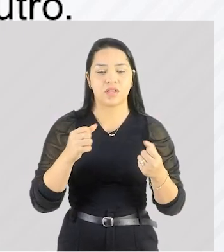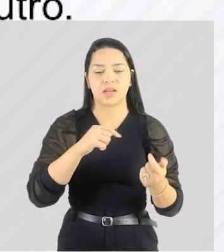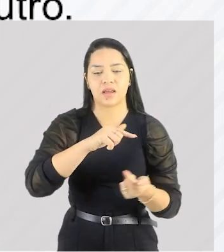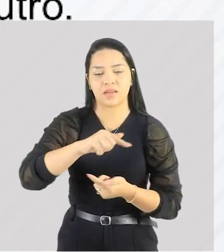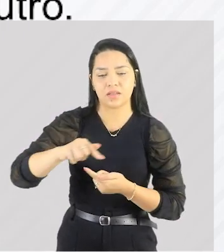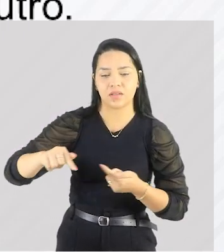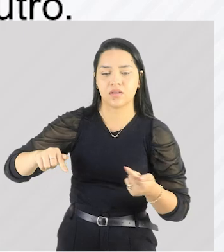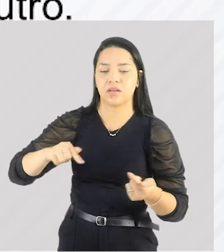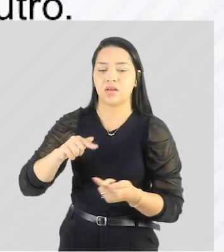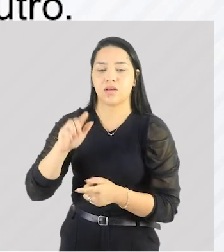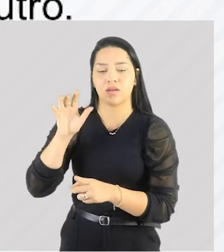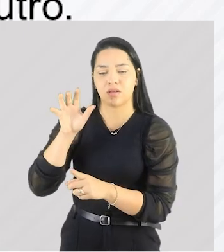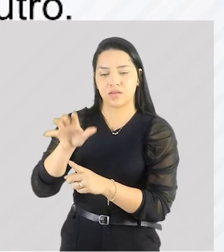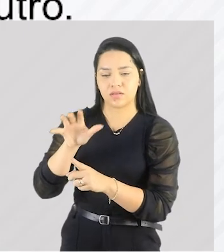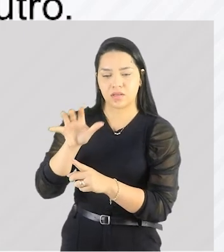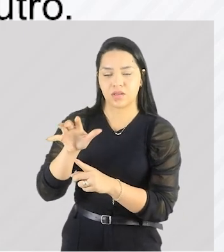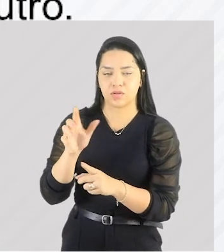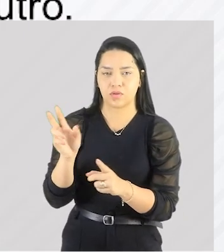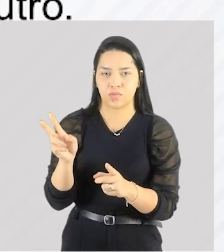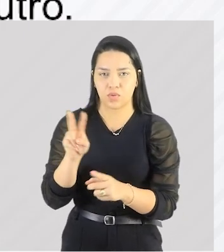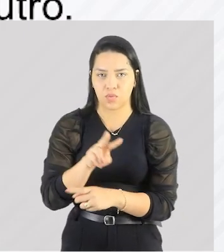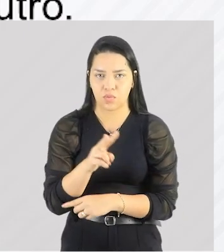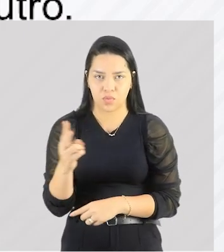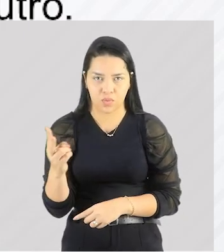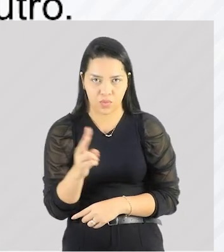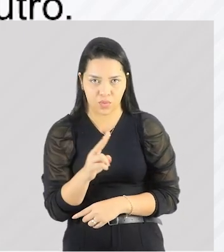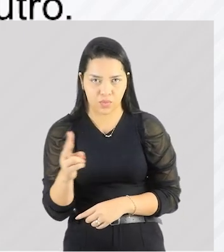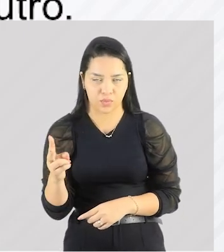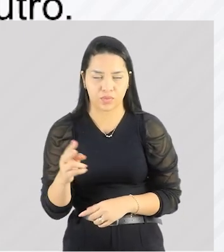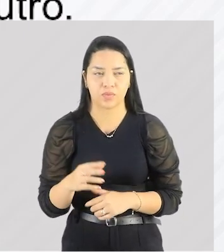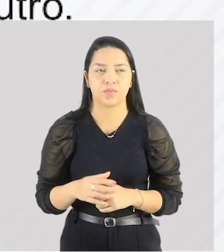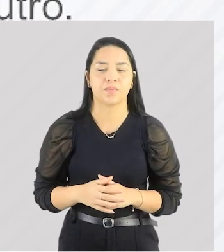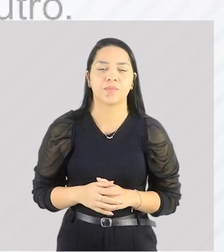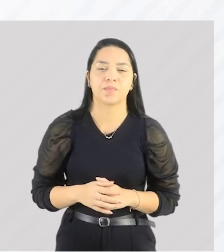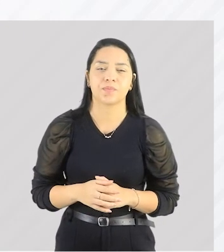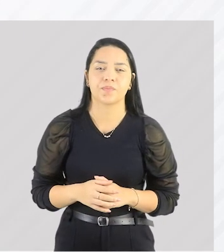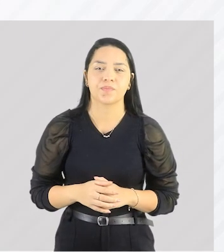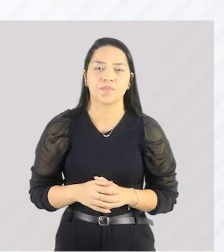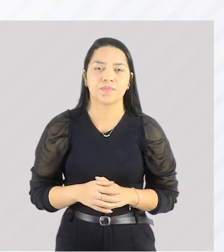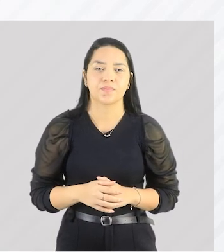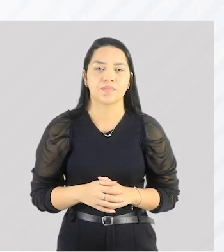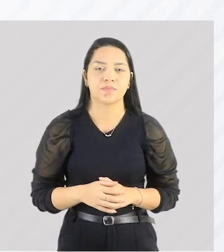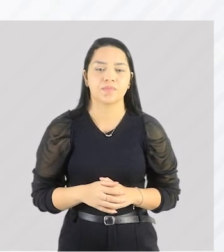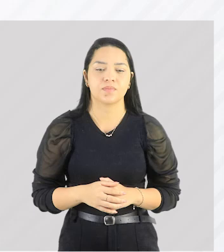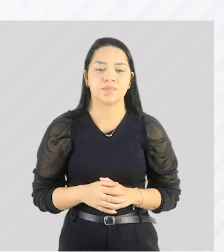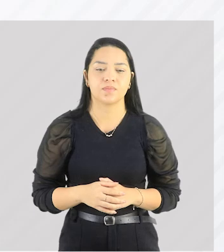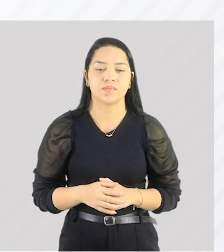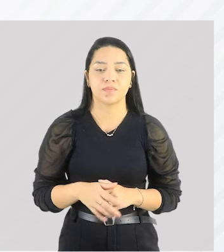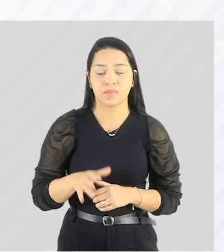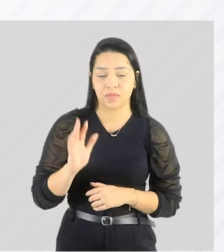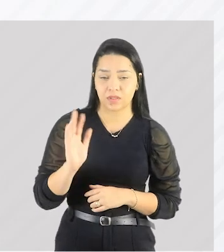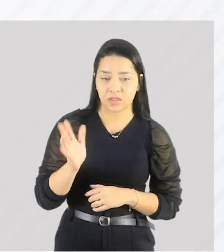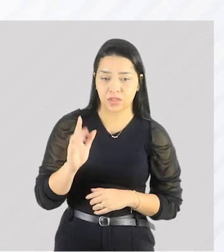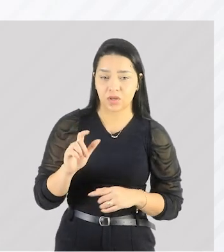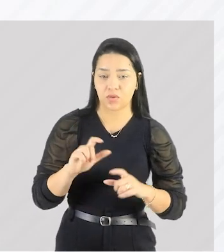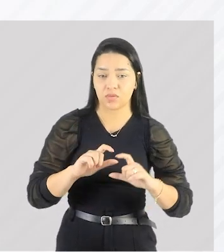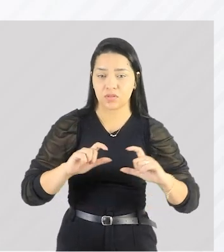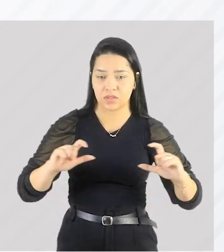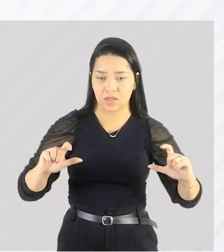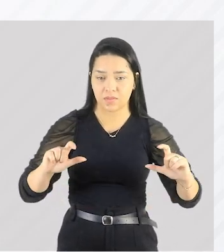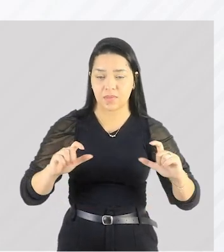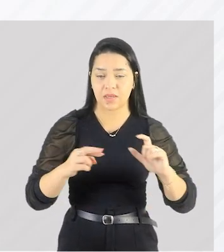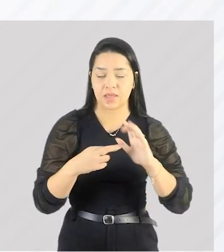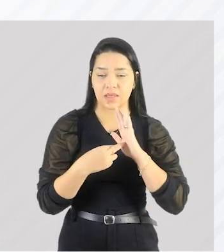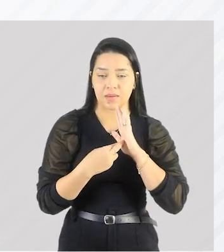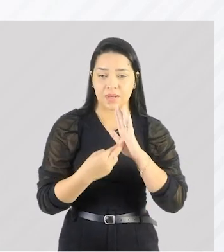que multiplica M1 vezes M2, tudo